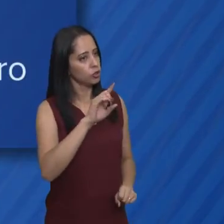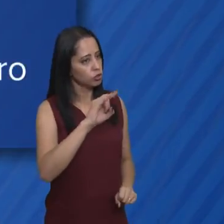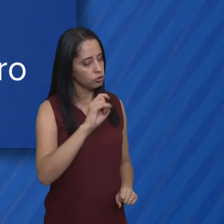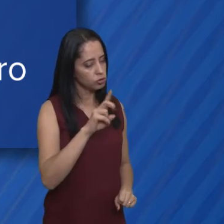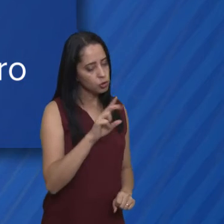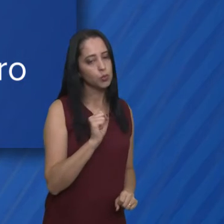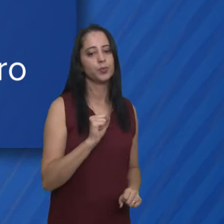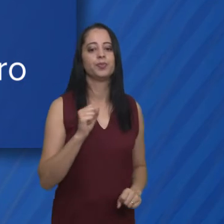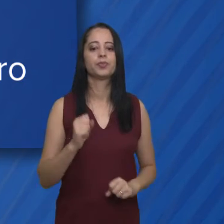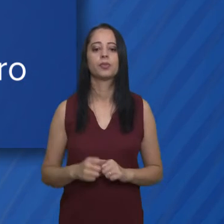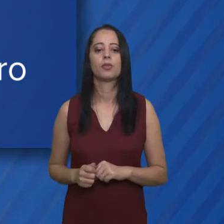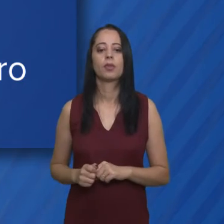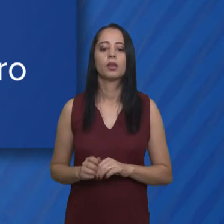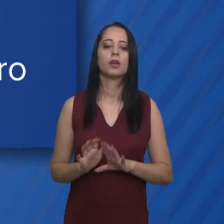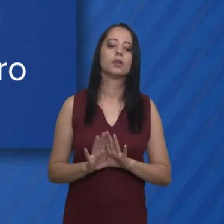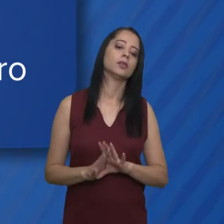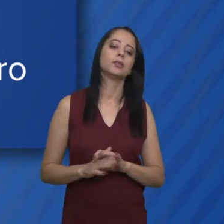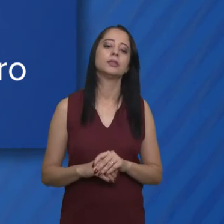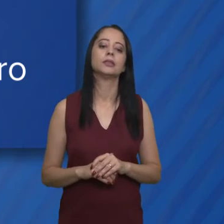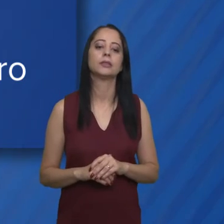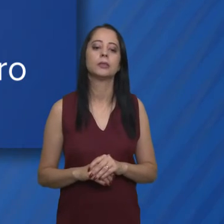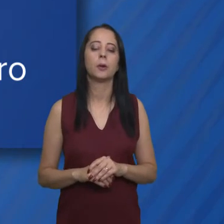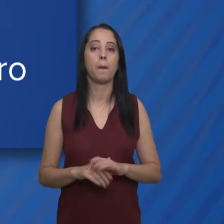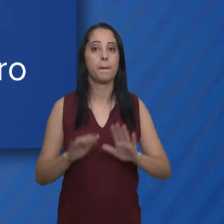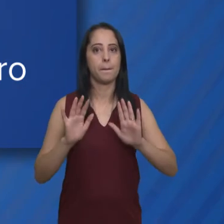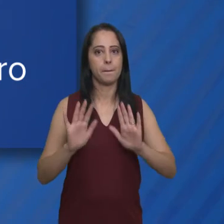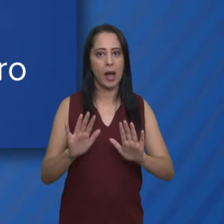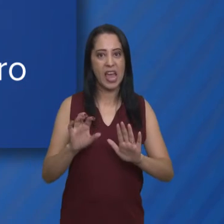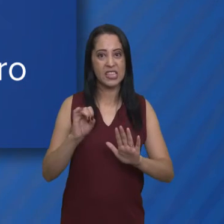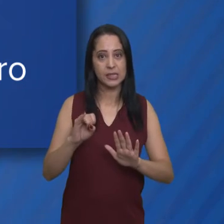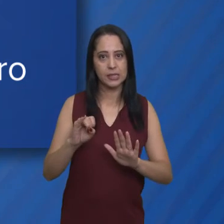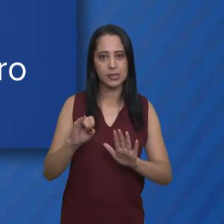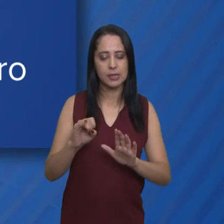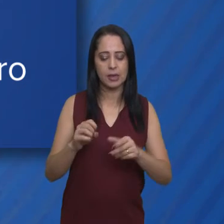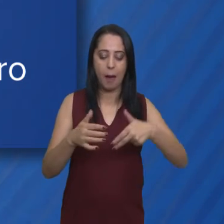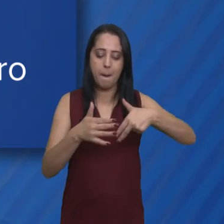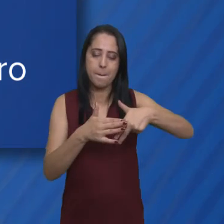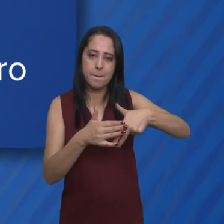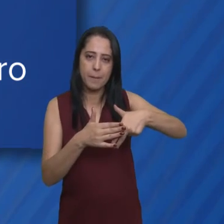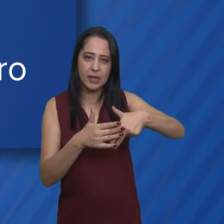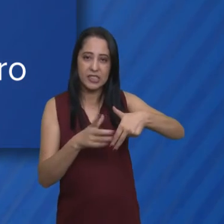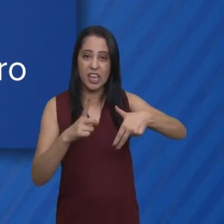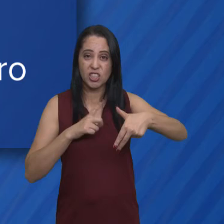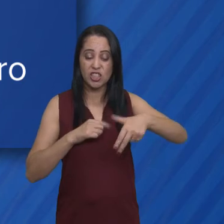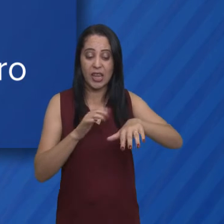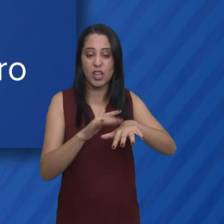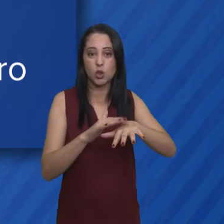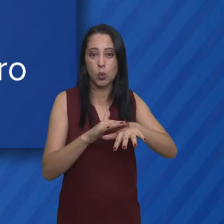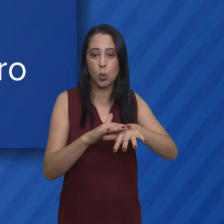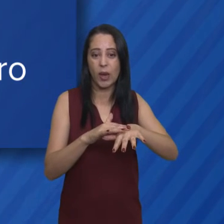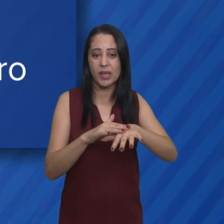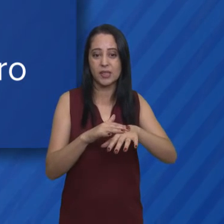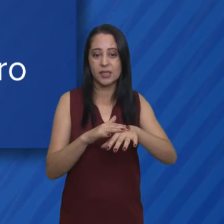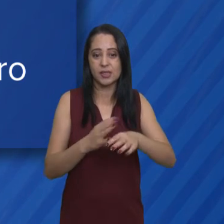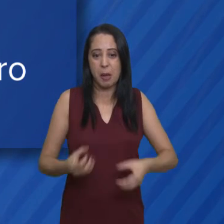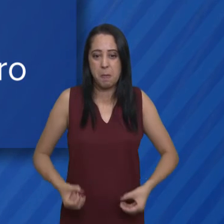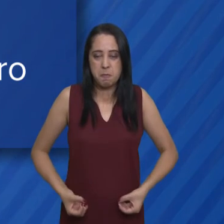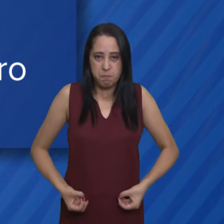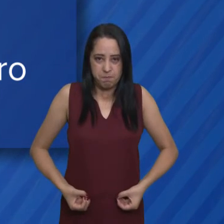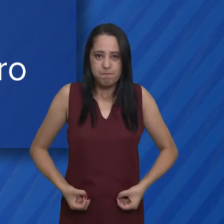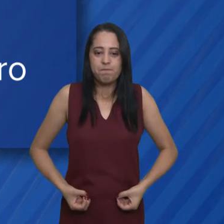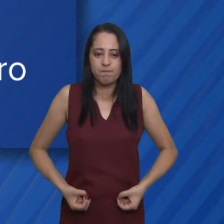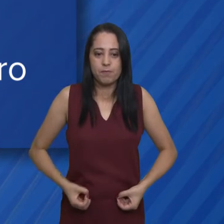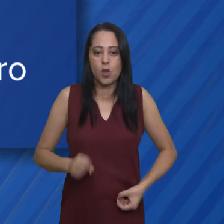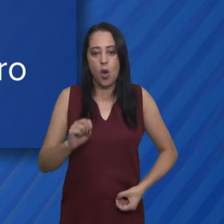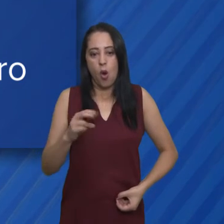método contraceptivo, a implantação do DIU não é indicada se a paciente for diagnosticada com alguma doença inflamatória